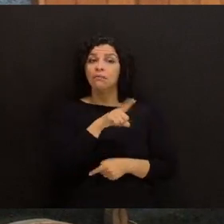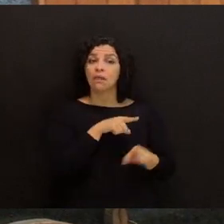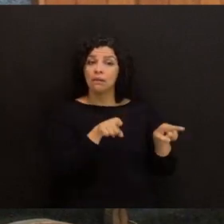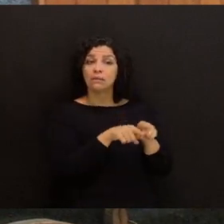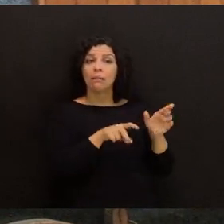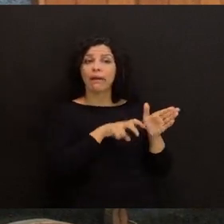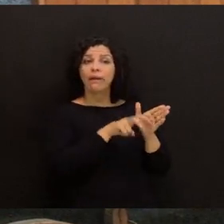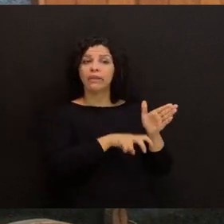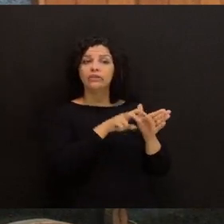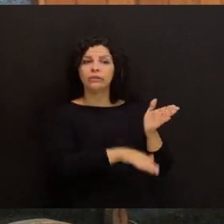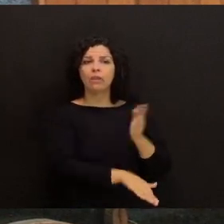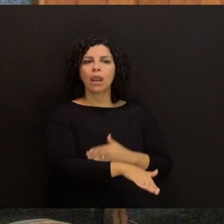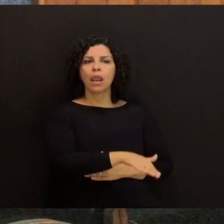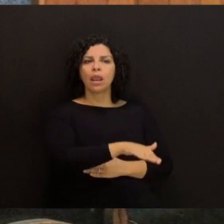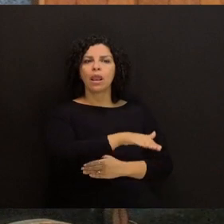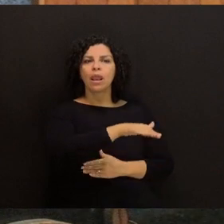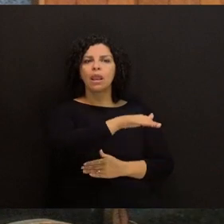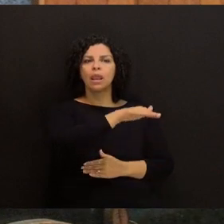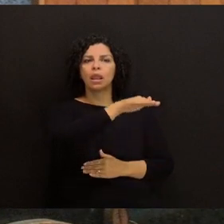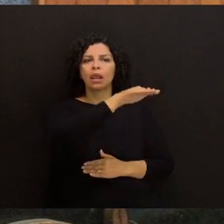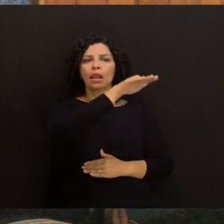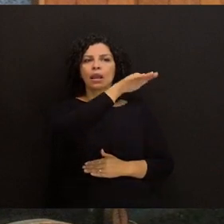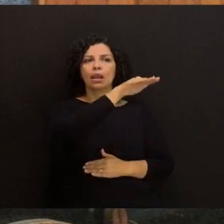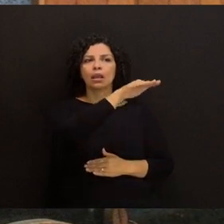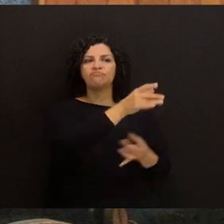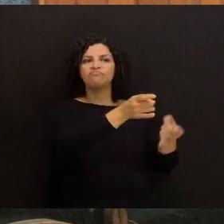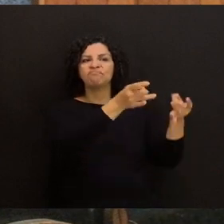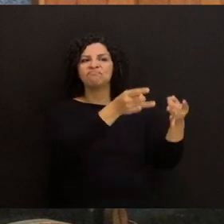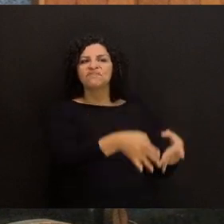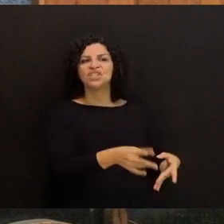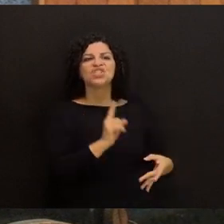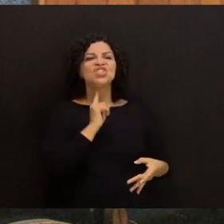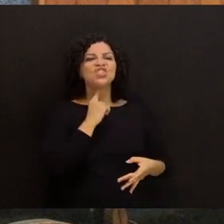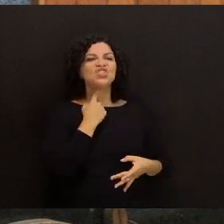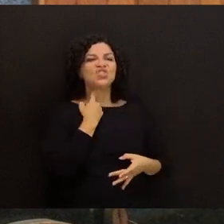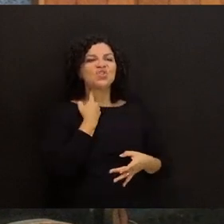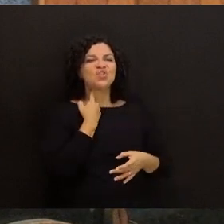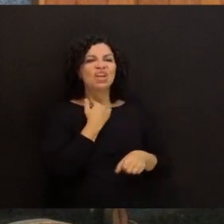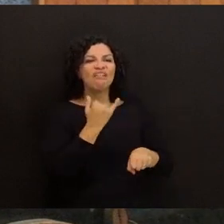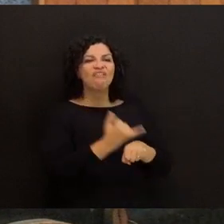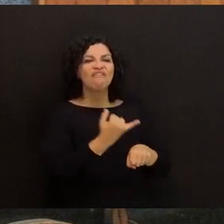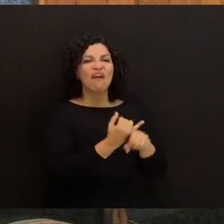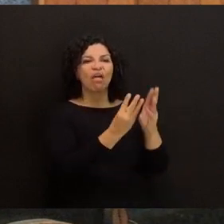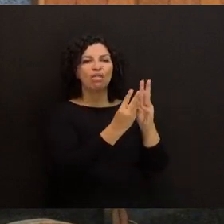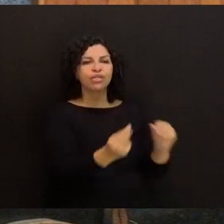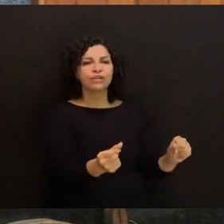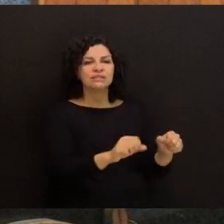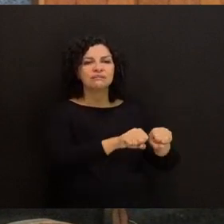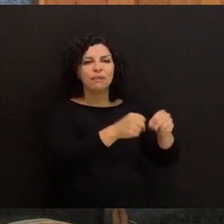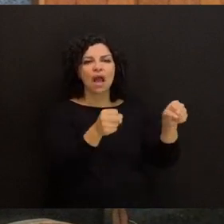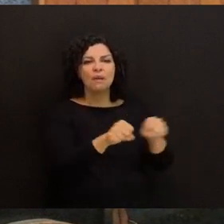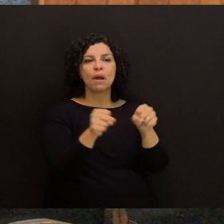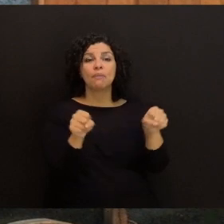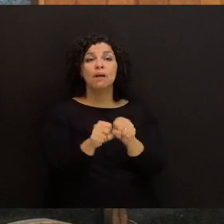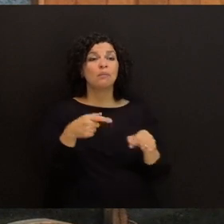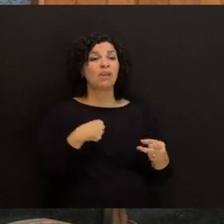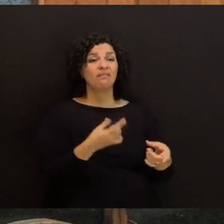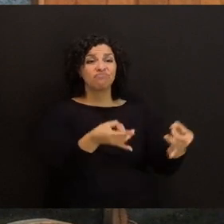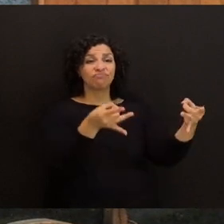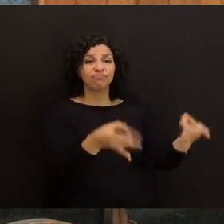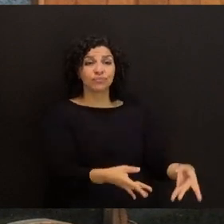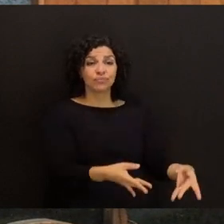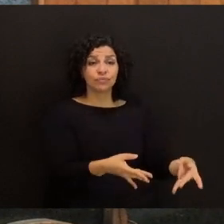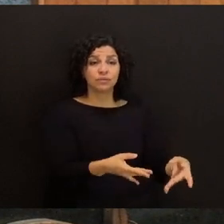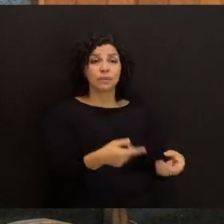pilhas e pilhas e cadeiras de rodas criando pó enferrujando estragando sendo que poderia